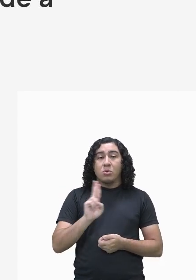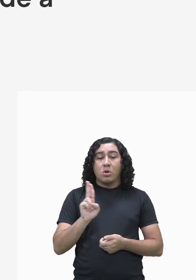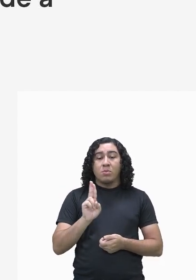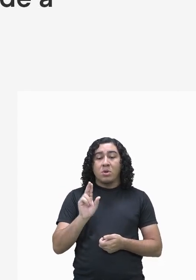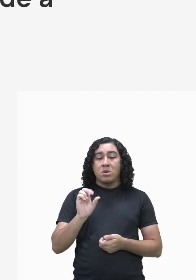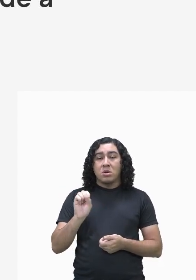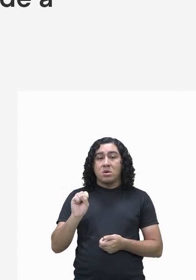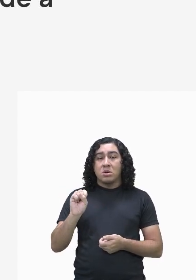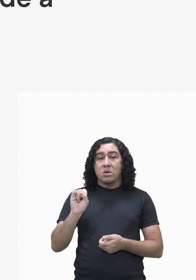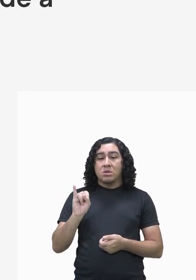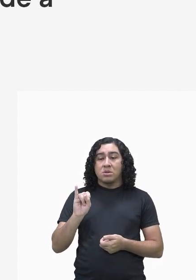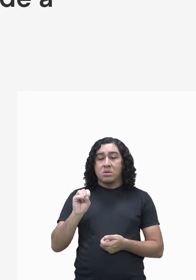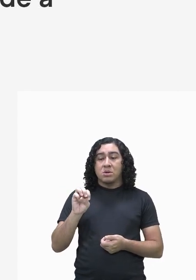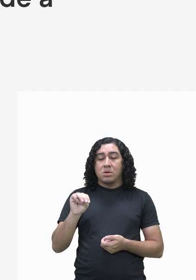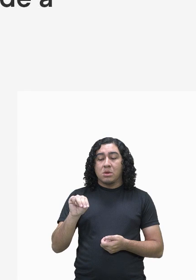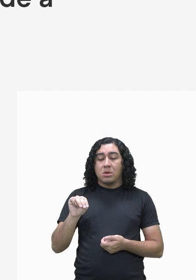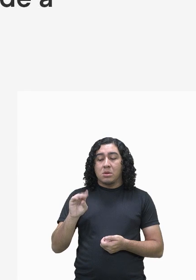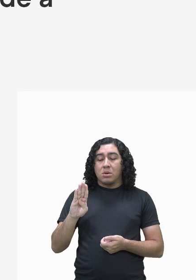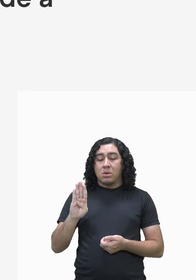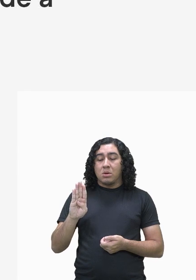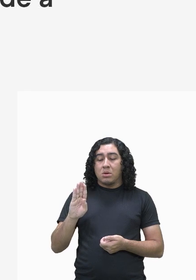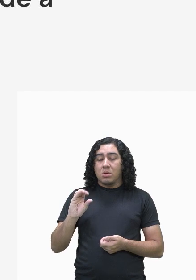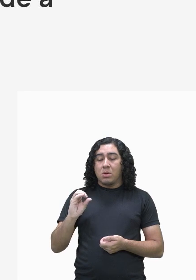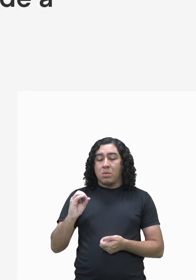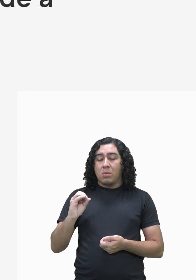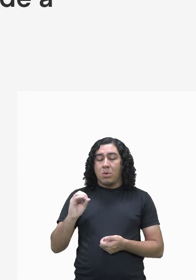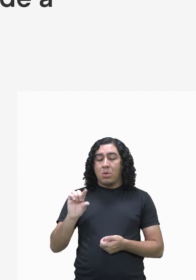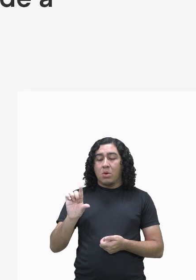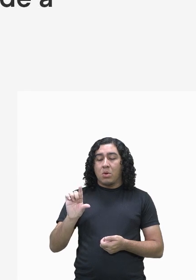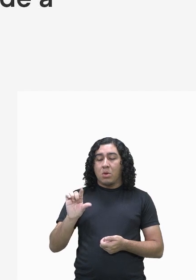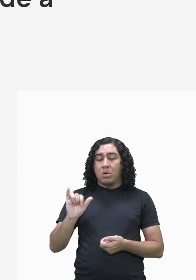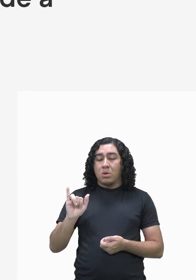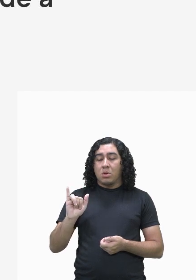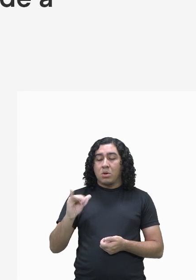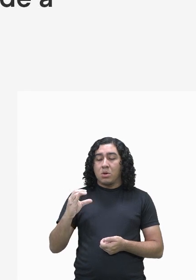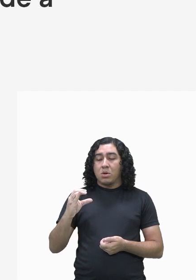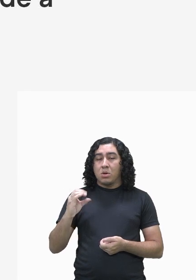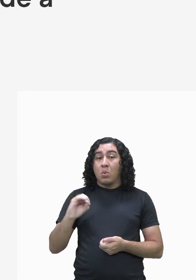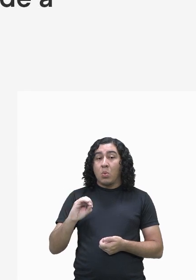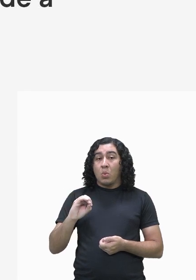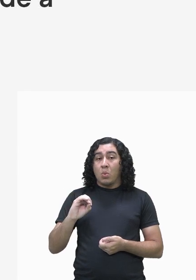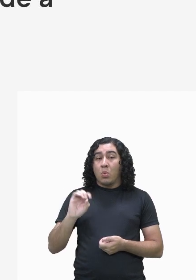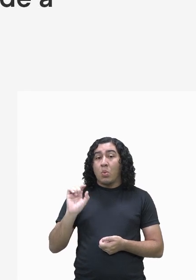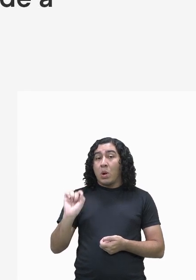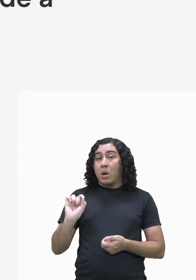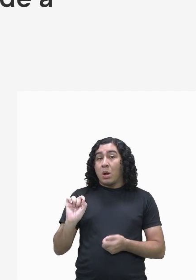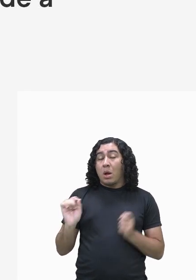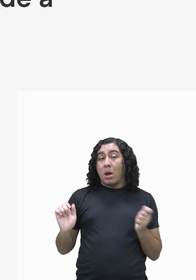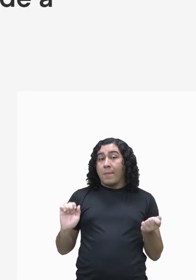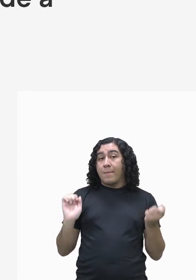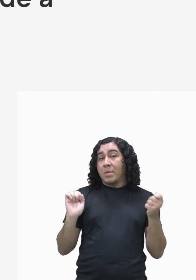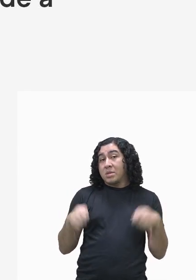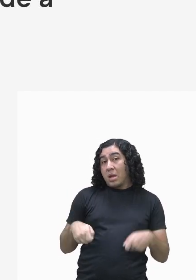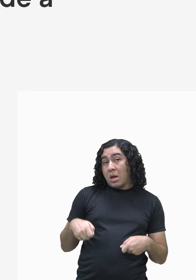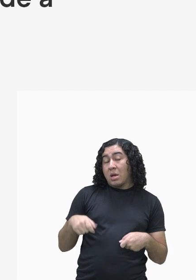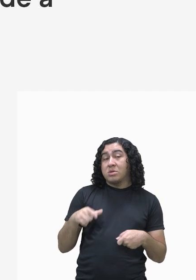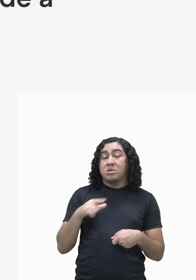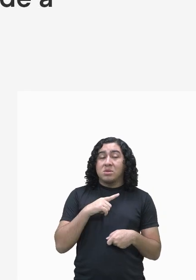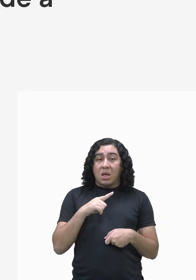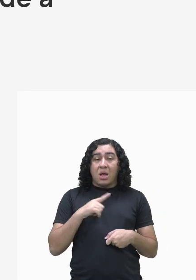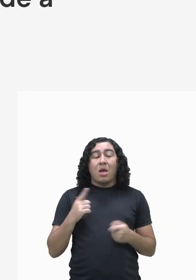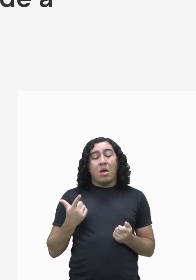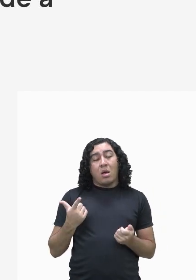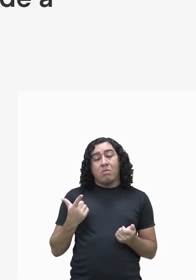Poder simbólico é aquele poder que nós podemos dizer assim, que é a capacidade de